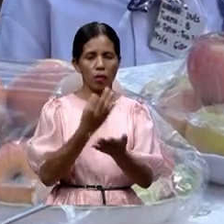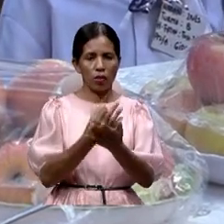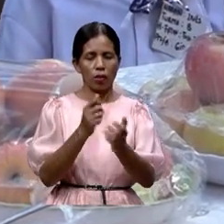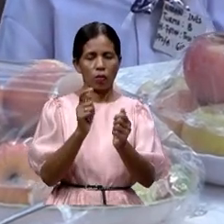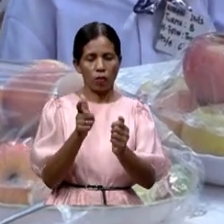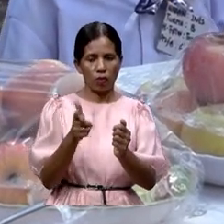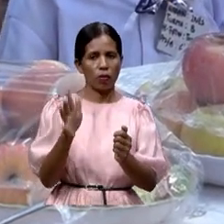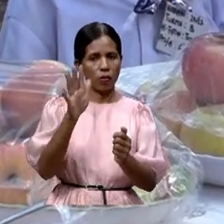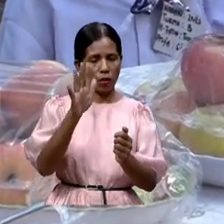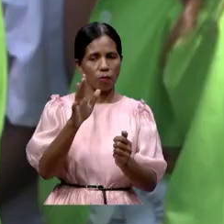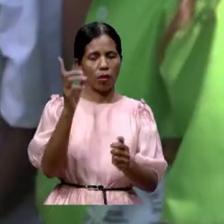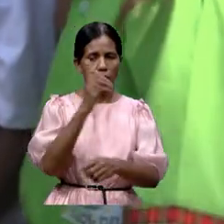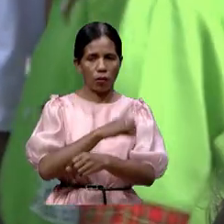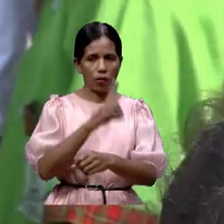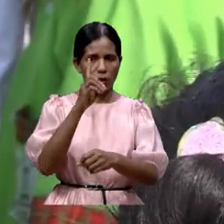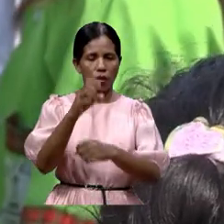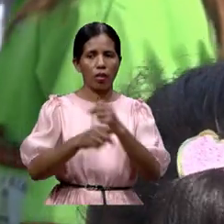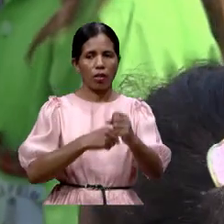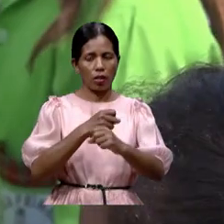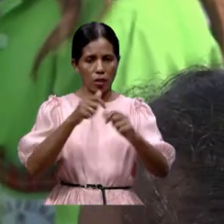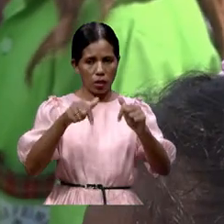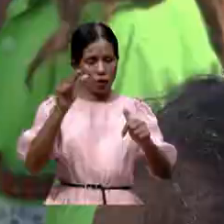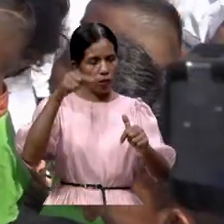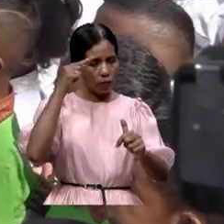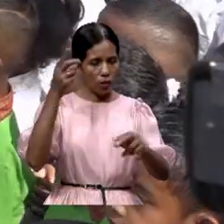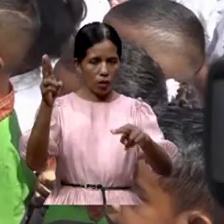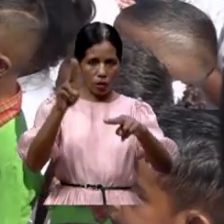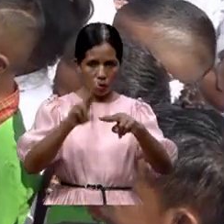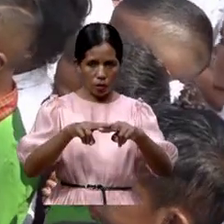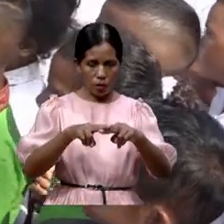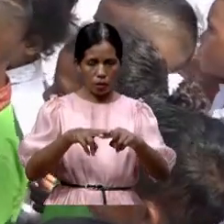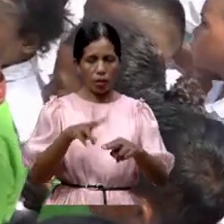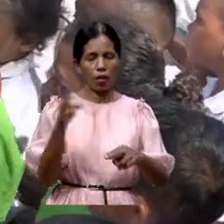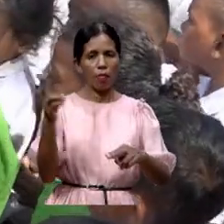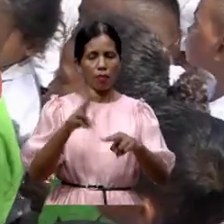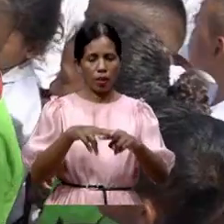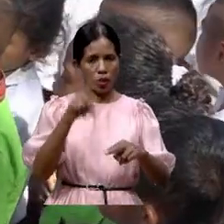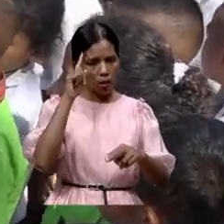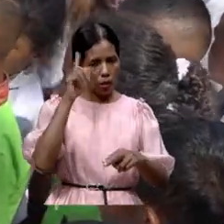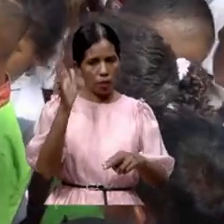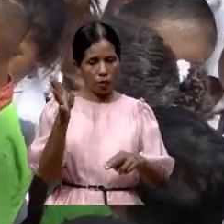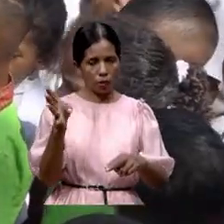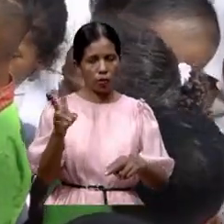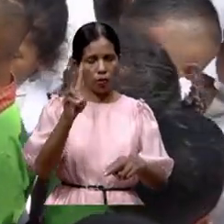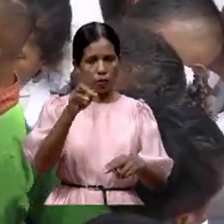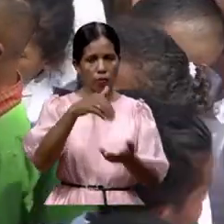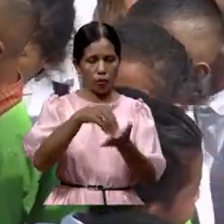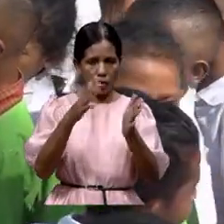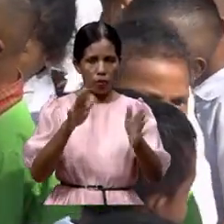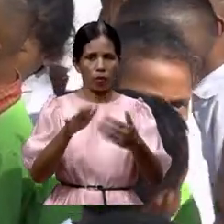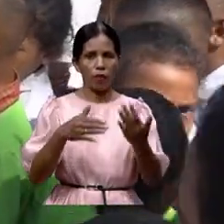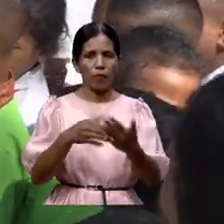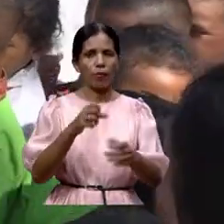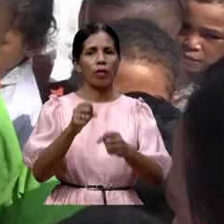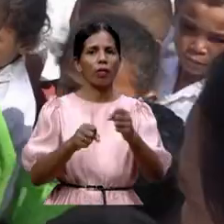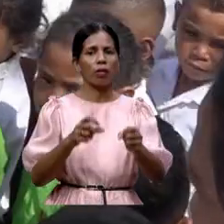lima kada loron no ia tinang ne governo aumenta ba centavos hatnulu resin rua ba kada estudante. Tambane Sociedade Civil